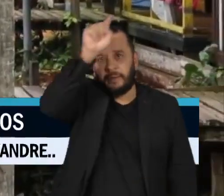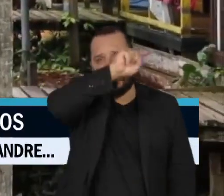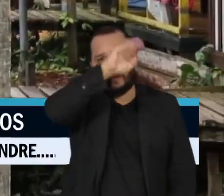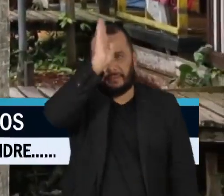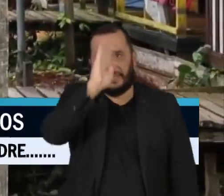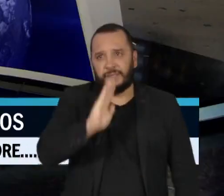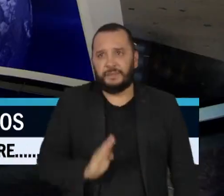são inúmeros no nosso país